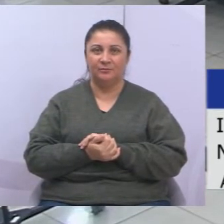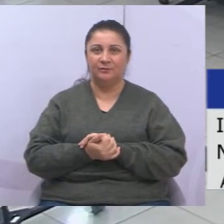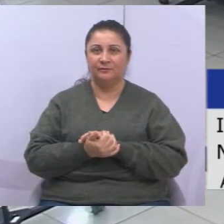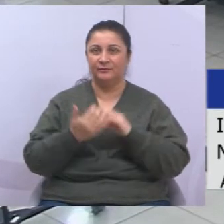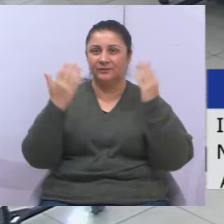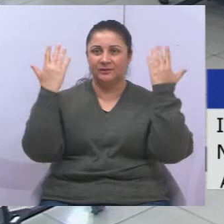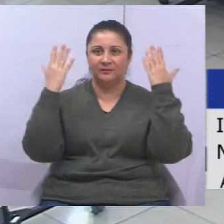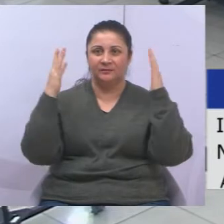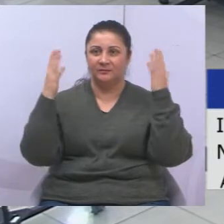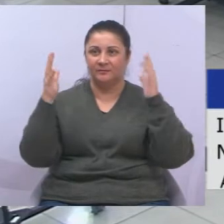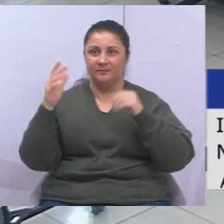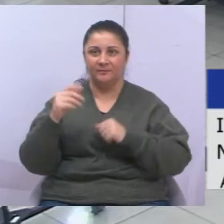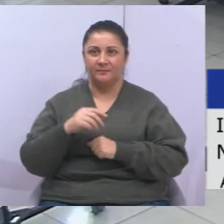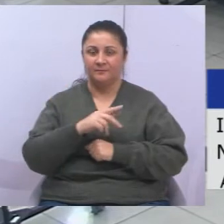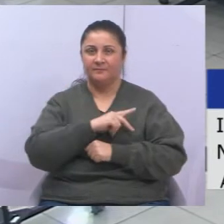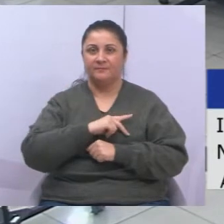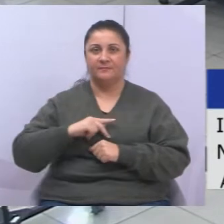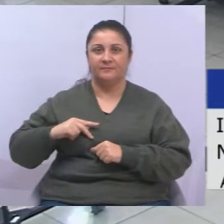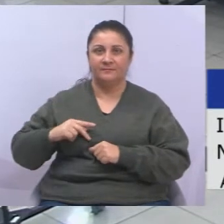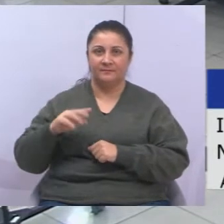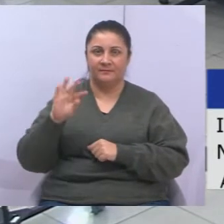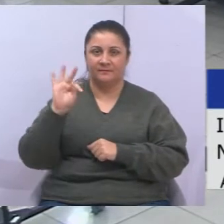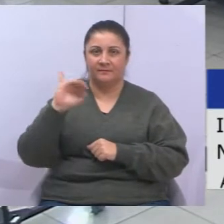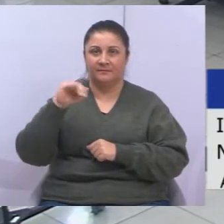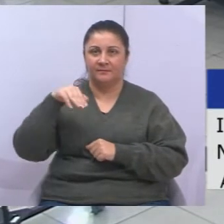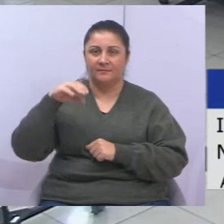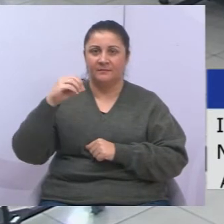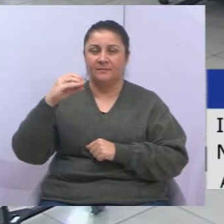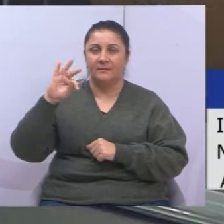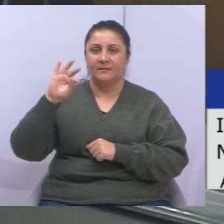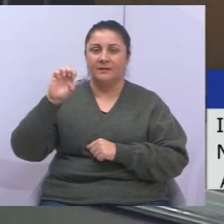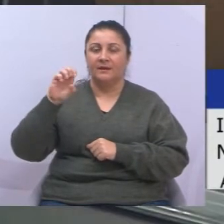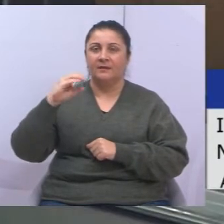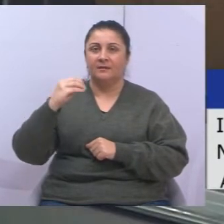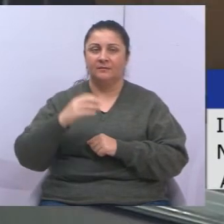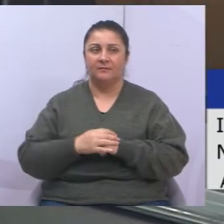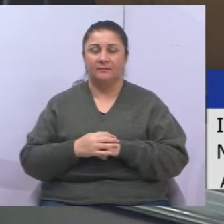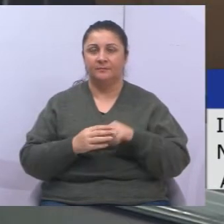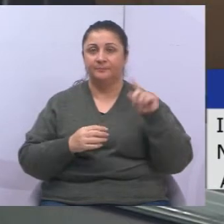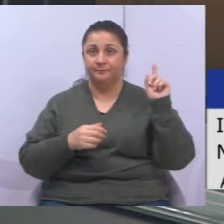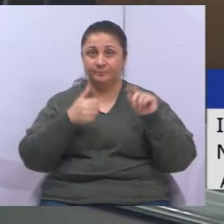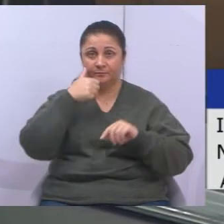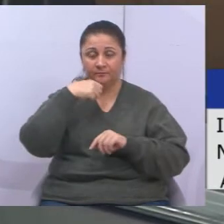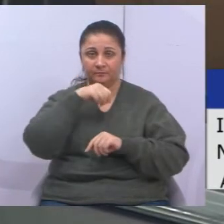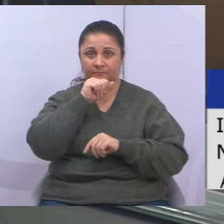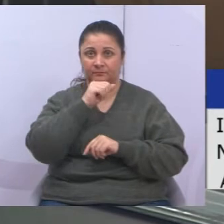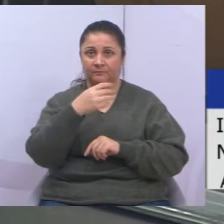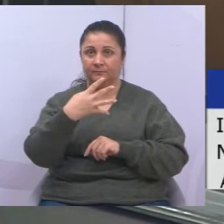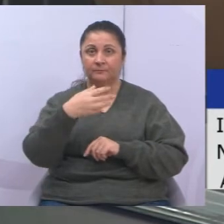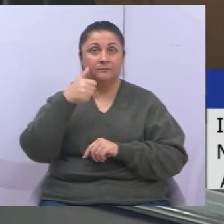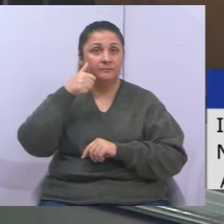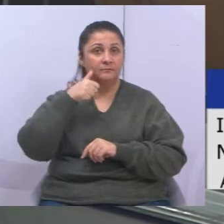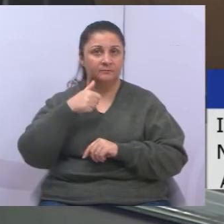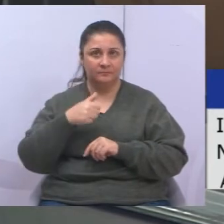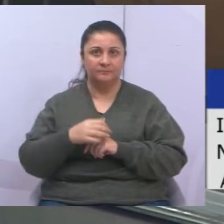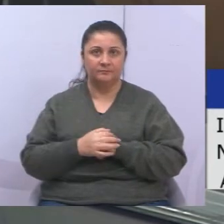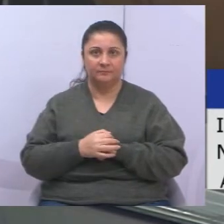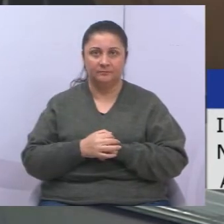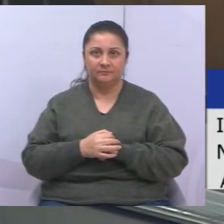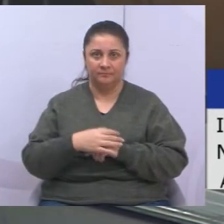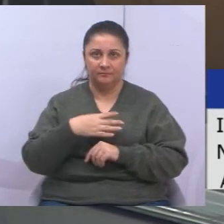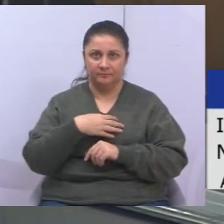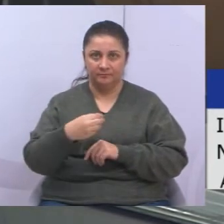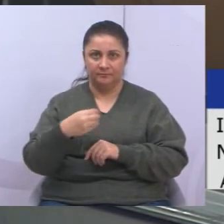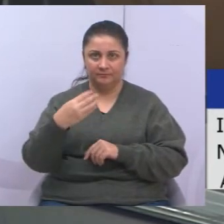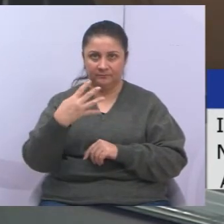né? Porque eu, mãe de quatro meninas, pastor, sei o quanto nós lutamos